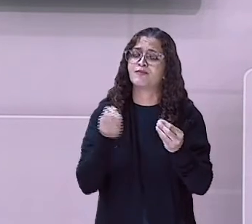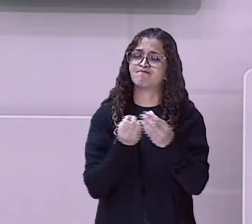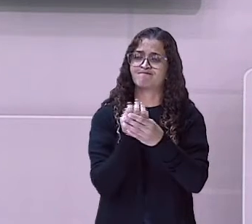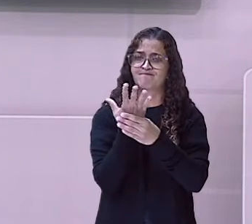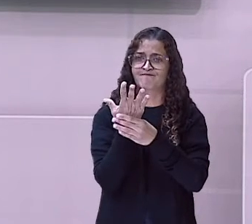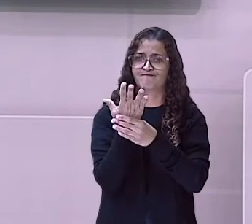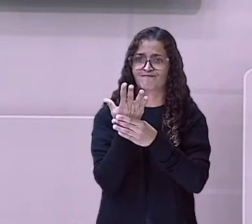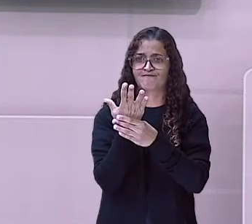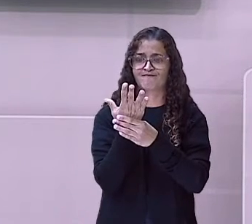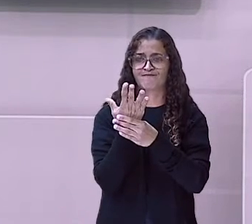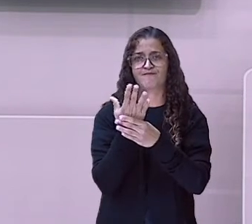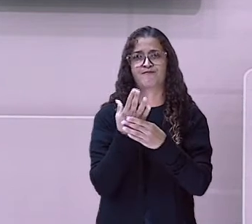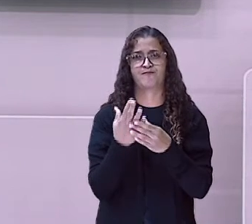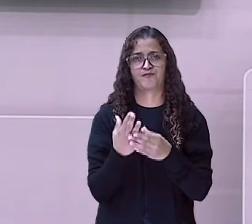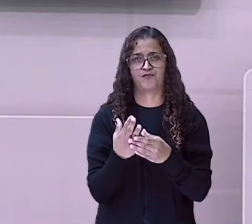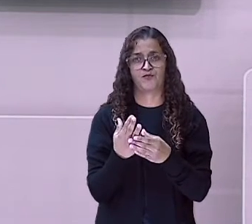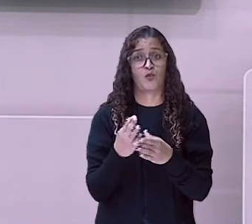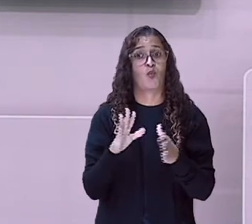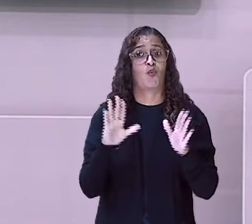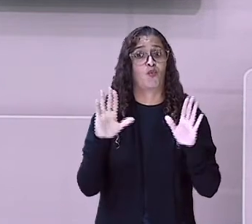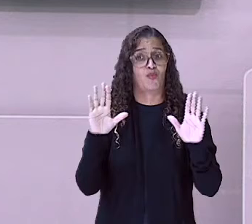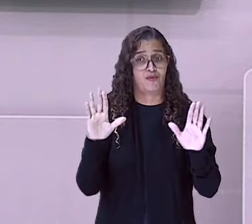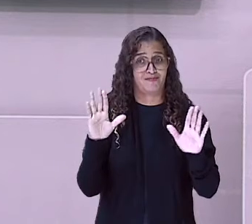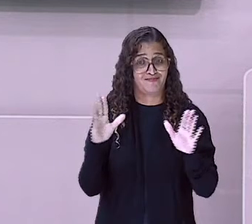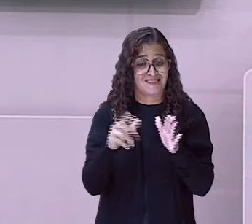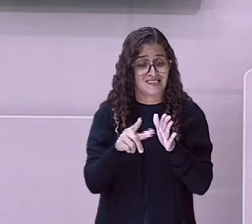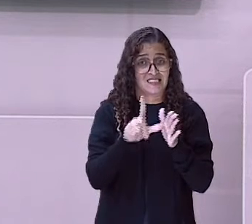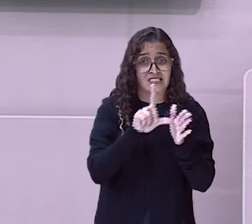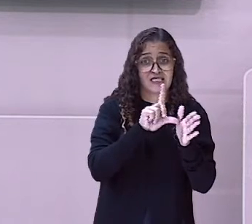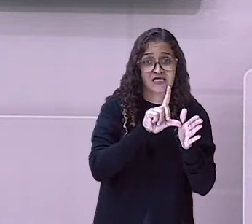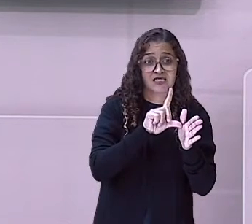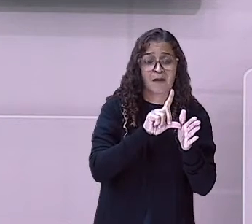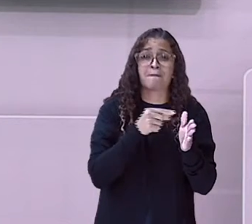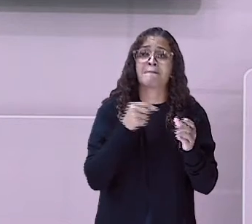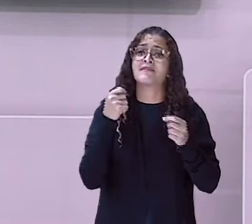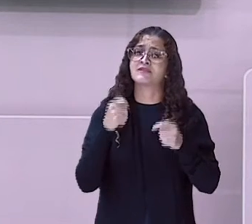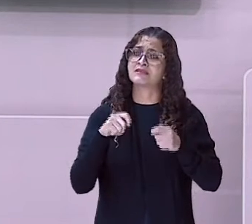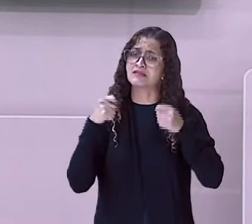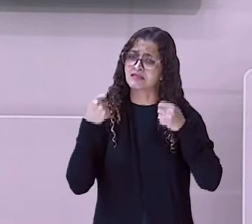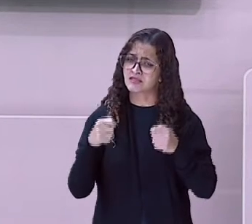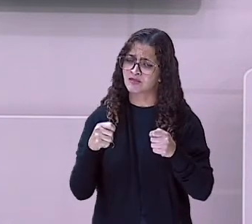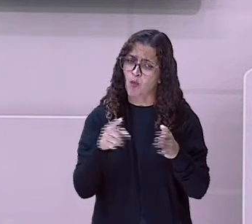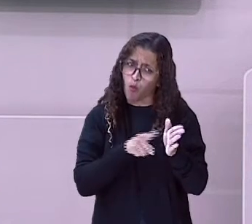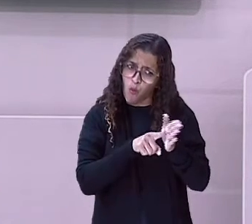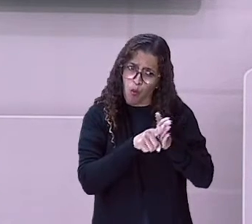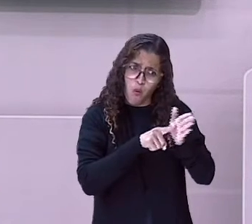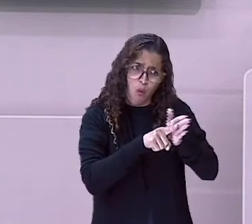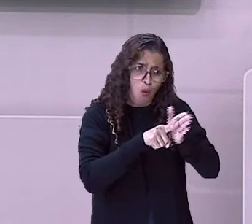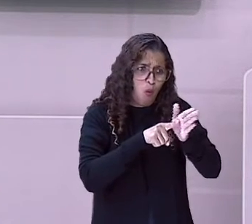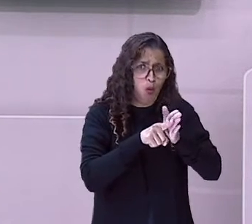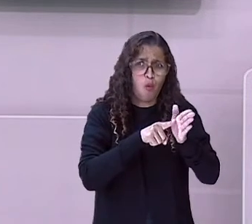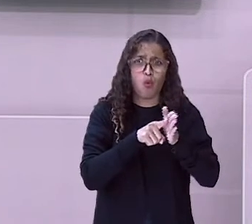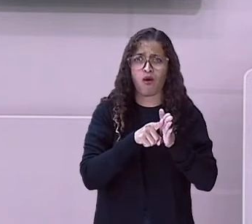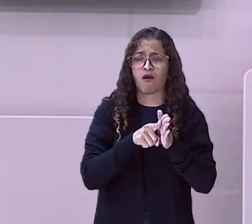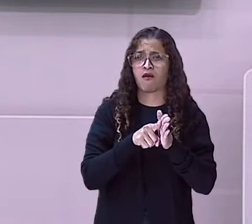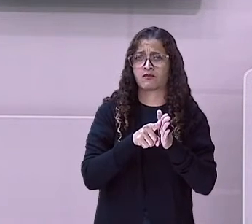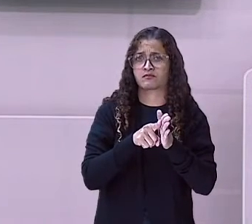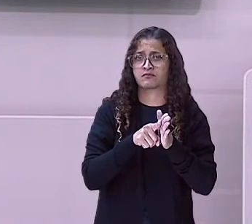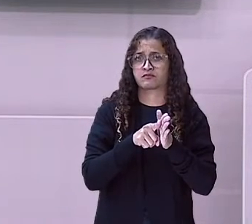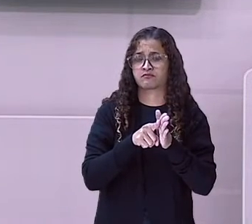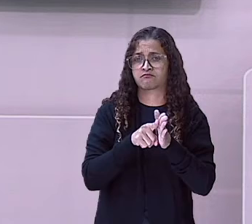pesquisa? Primeiro, nós partimos de uma pesquisa. Então, no caso aqui,